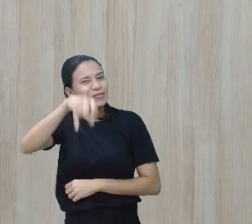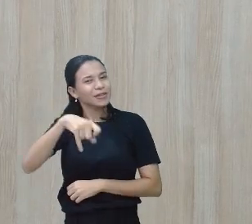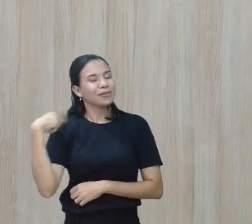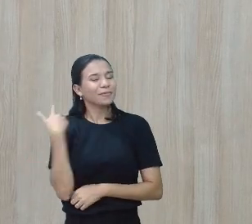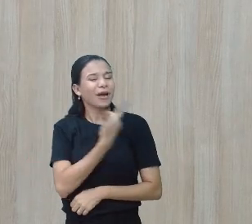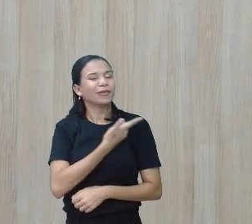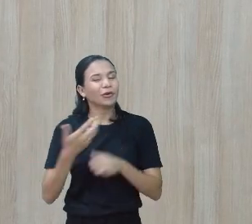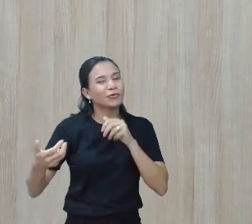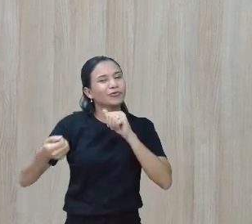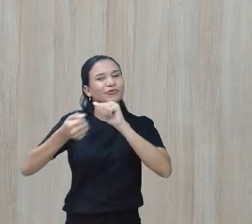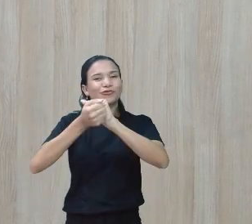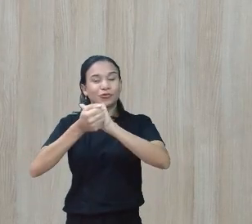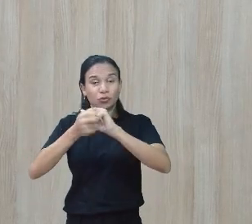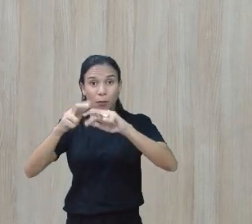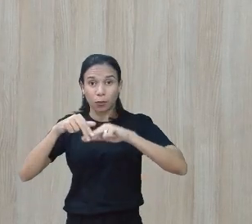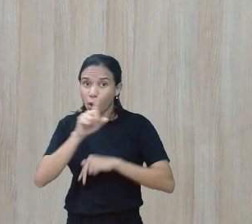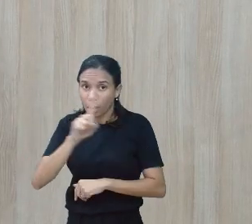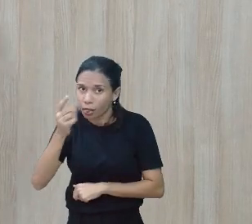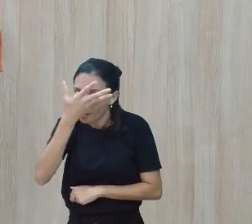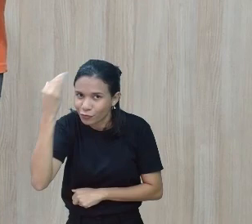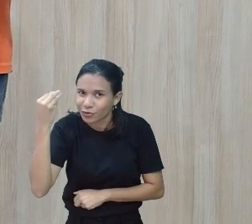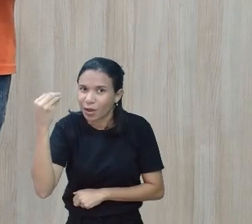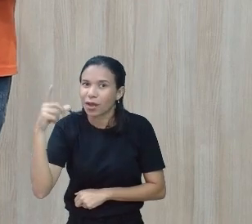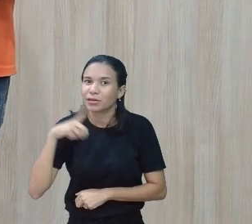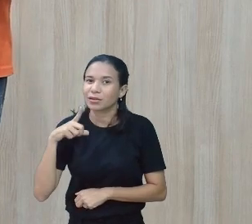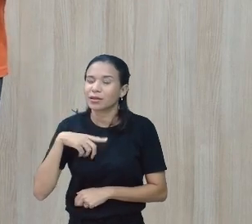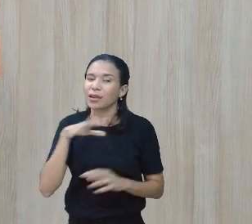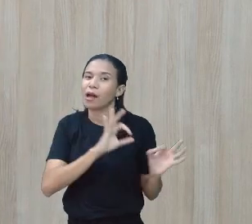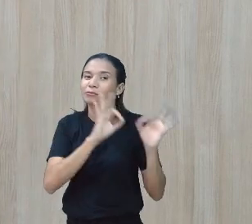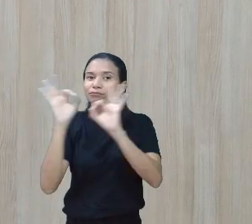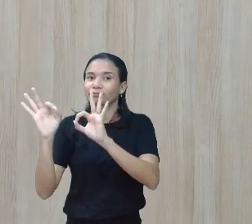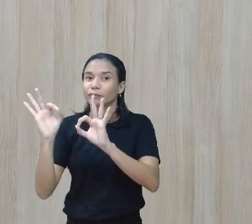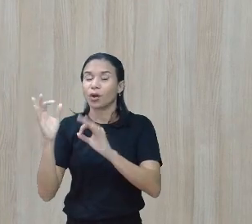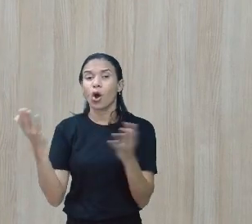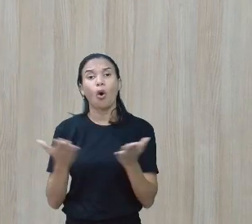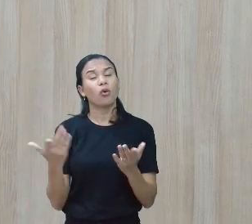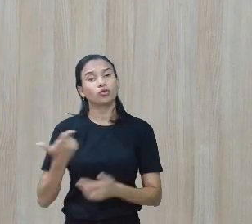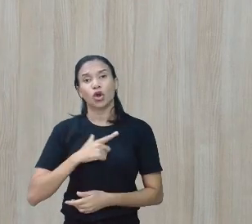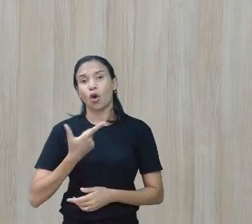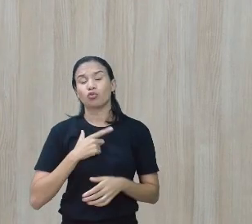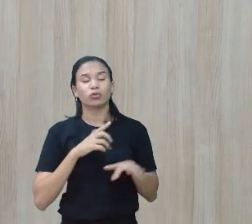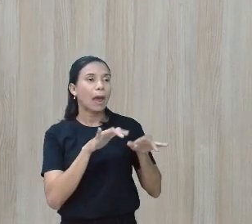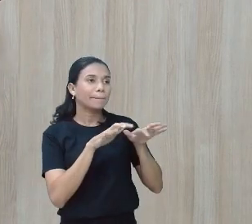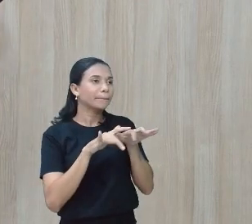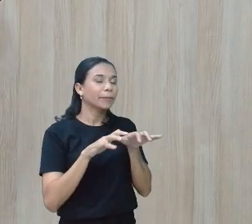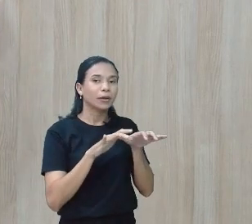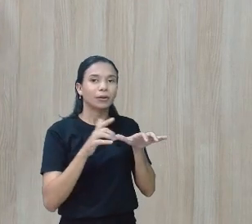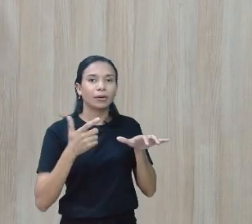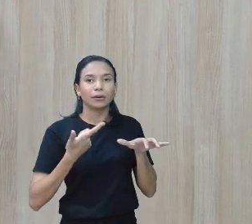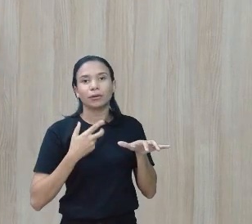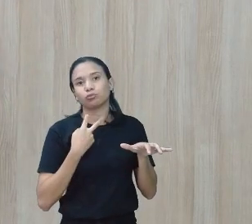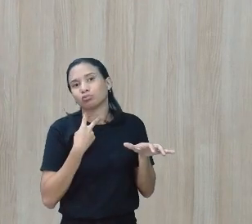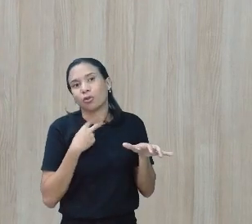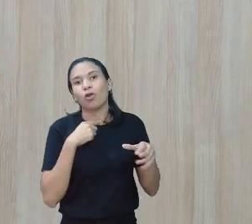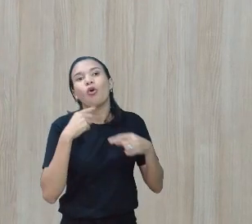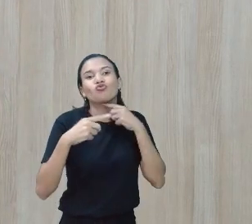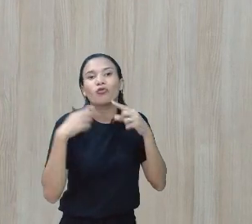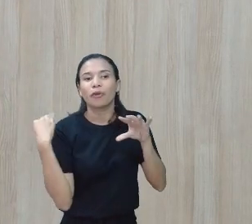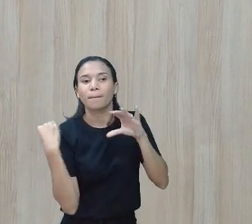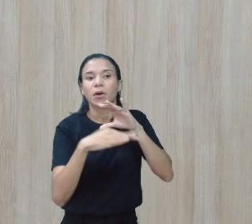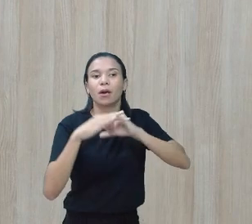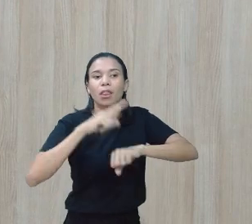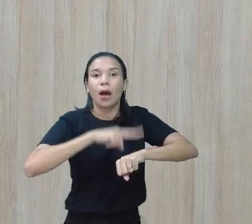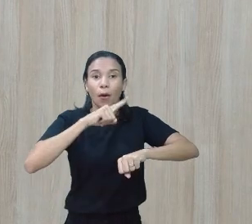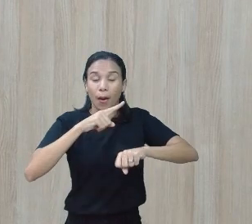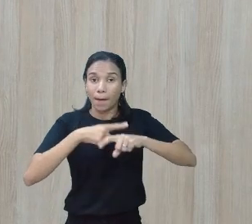Então, não esquece de nos acompanhar. Hoje a gente não tem chat. Então não tem como você mandar a dúvida automaticamente para a gente. Mas